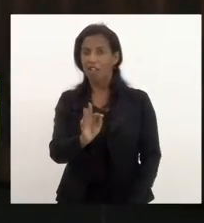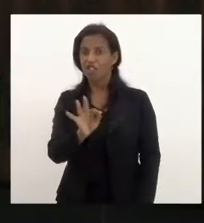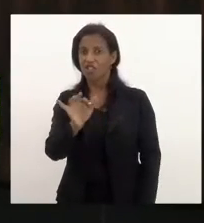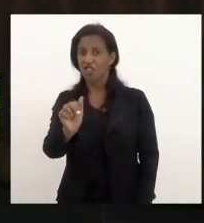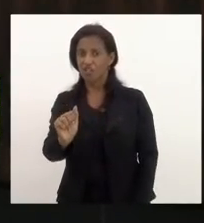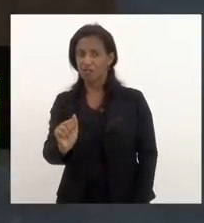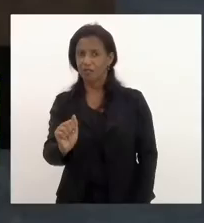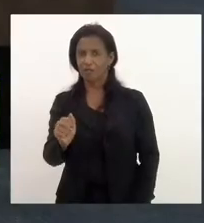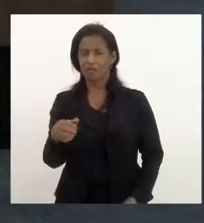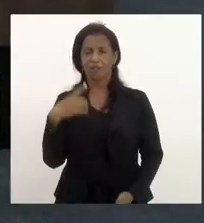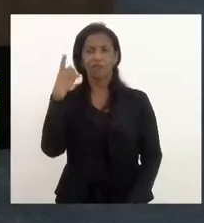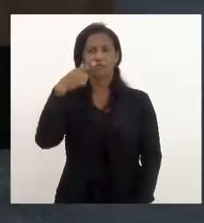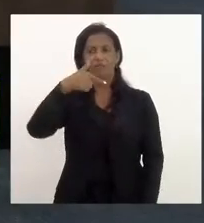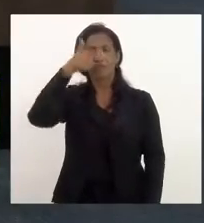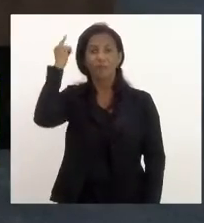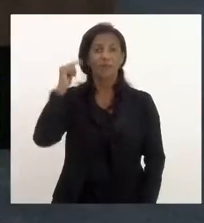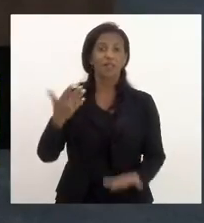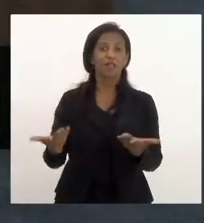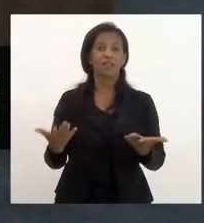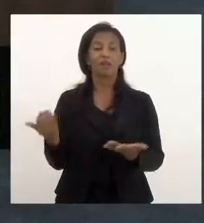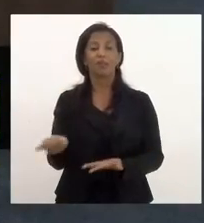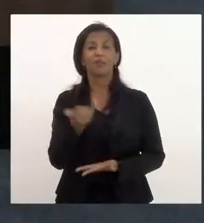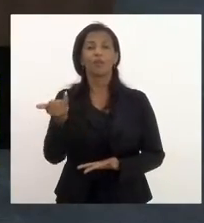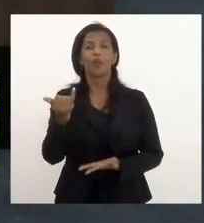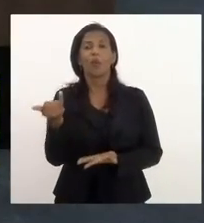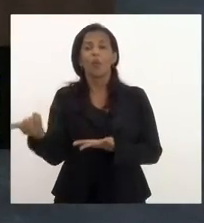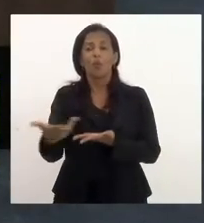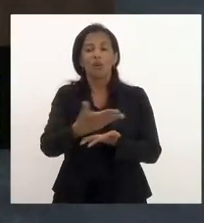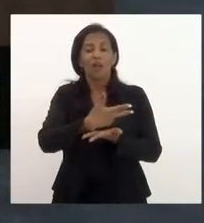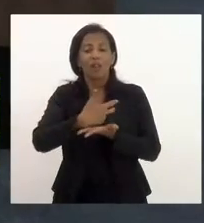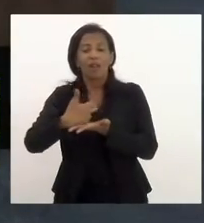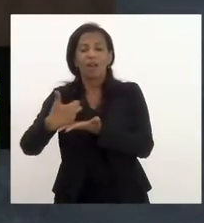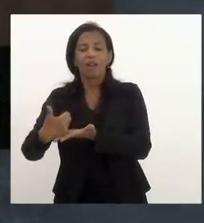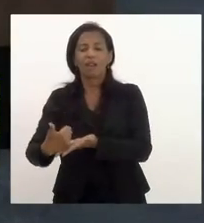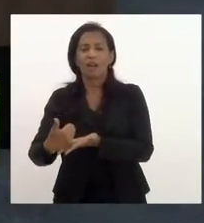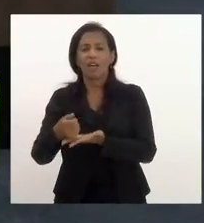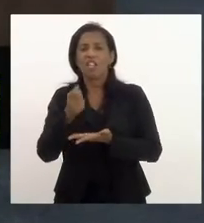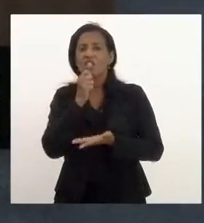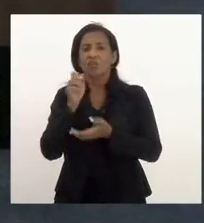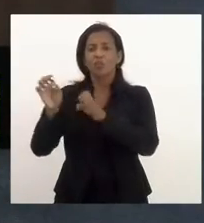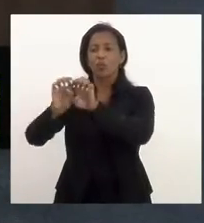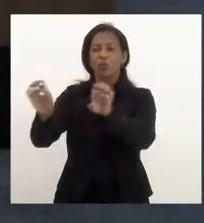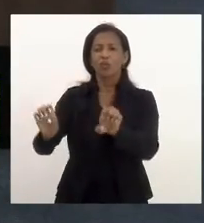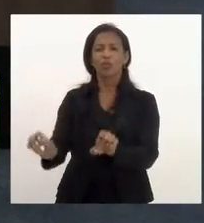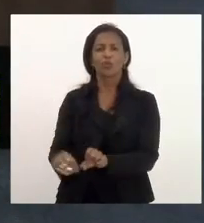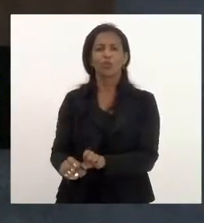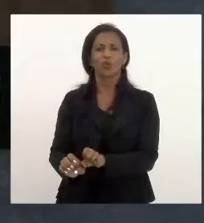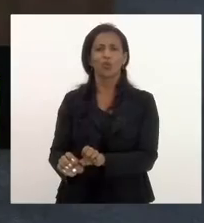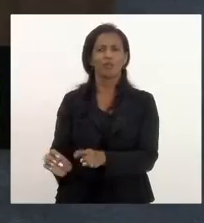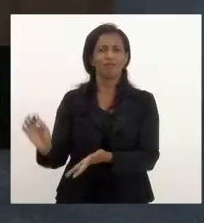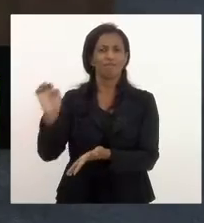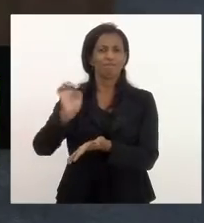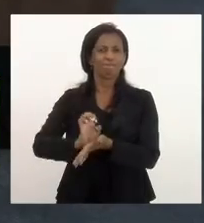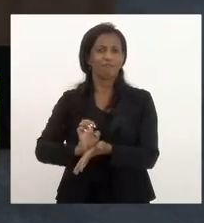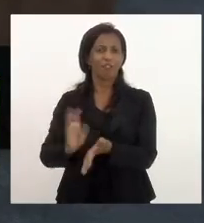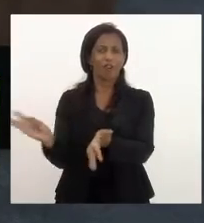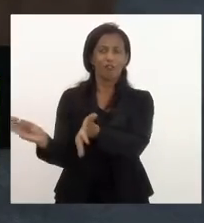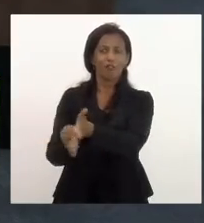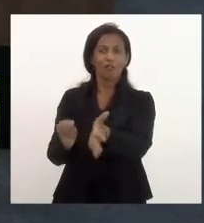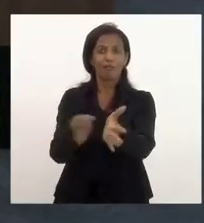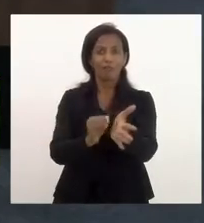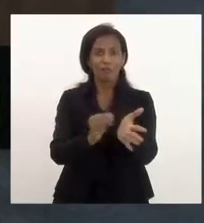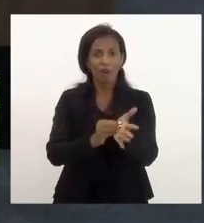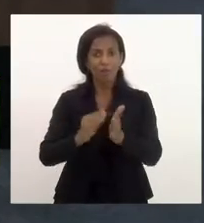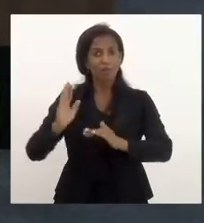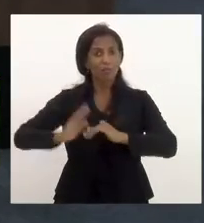ativa Deputado Luiz Paulo que é tão importante como a gente vai arrecadar sem ter uma estrutura de estado só falta faltam